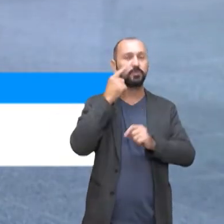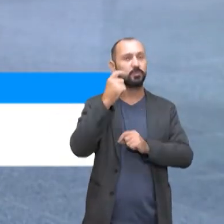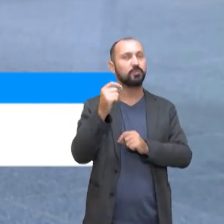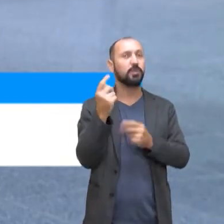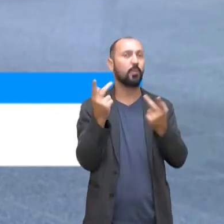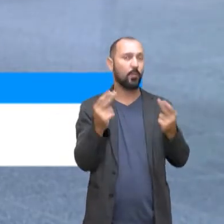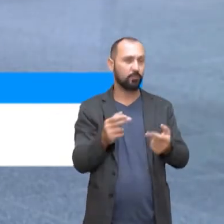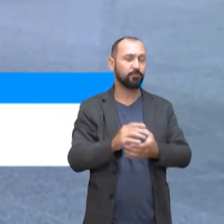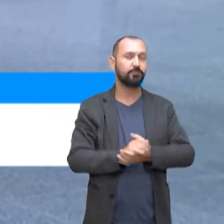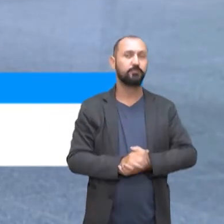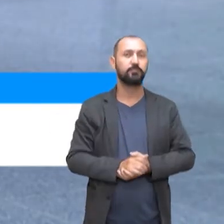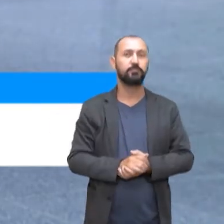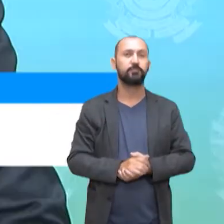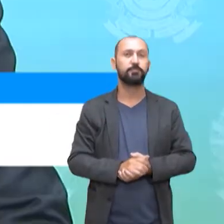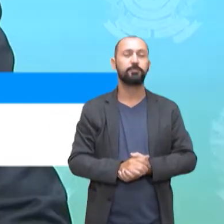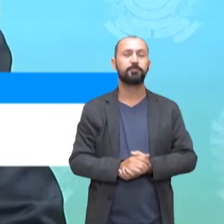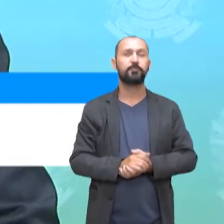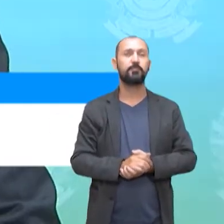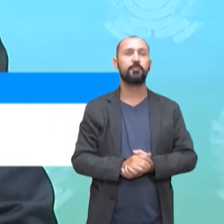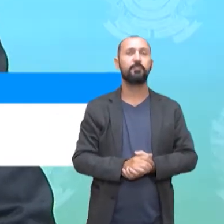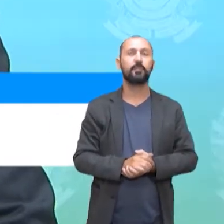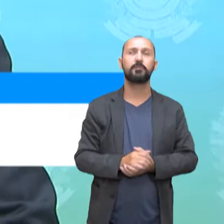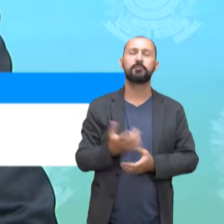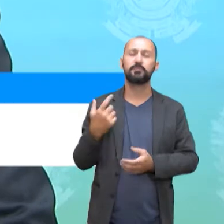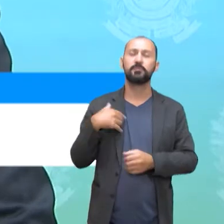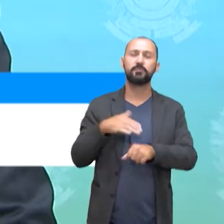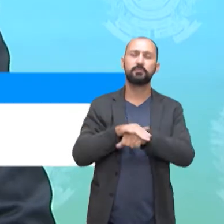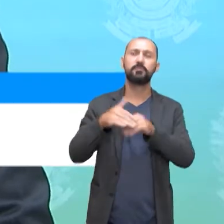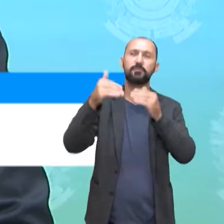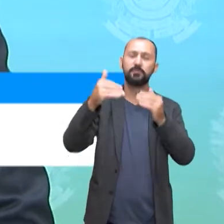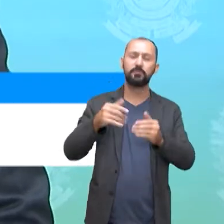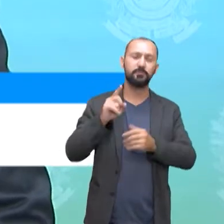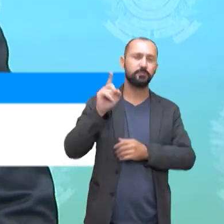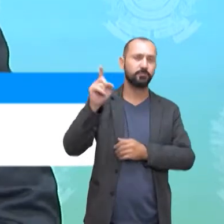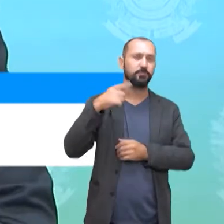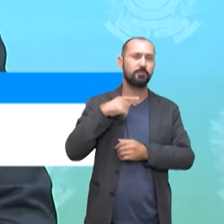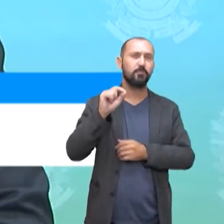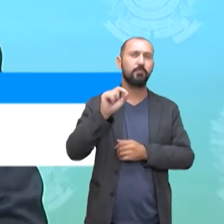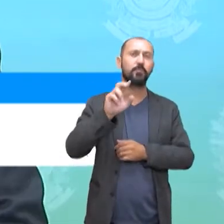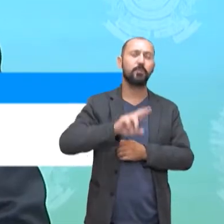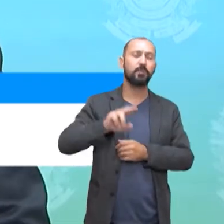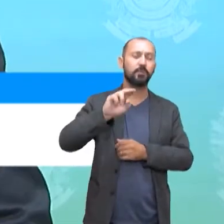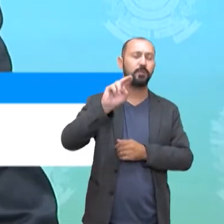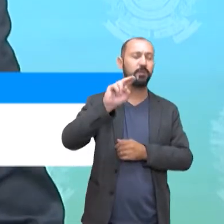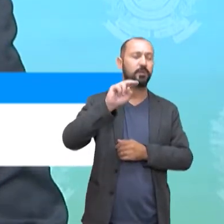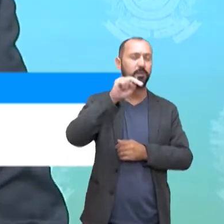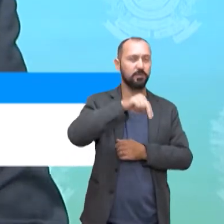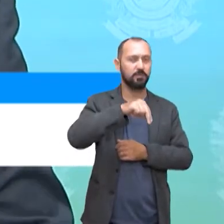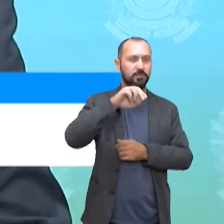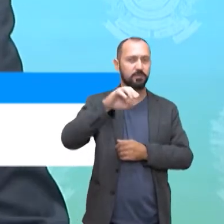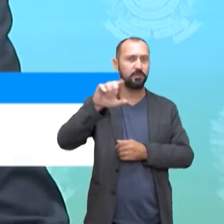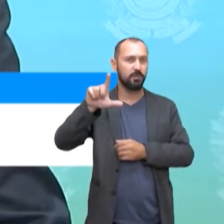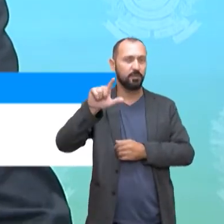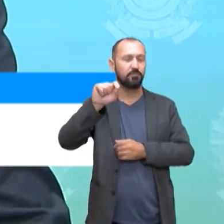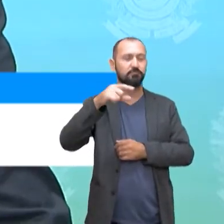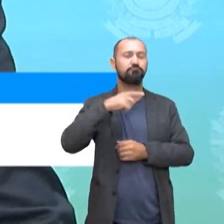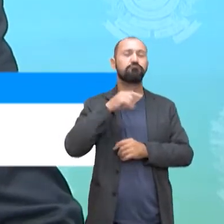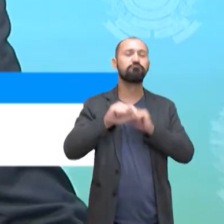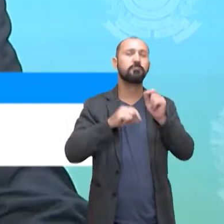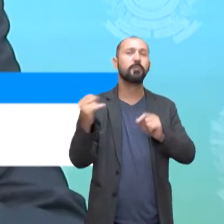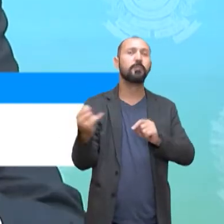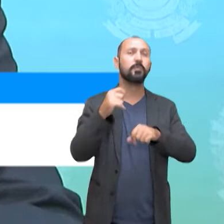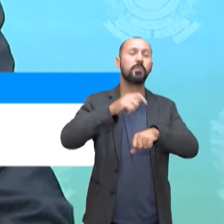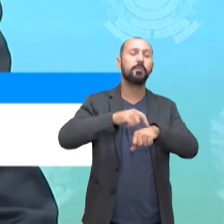importantes de interesses comuns. A gente fez uma fala muito importante lá, porque através da NCCL a gente já está abrindo, então,